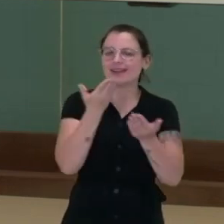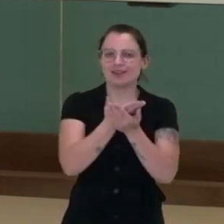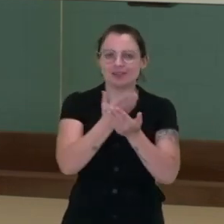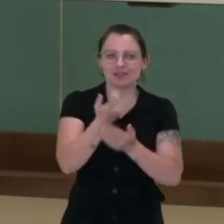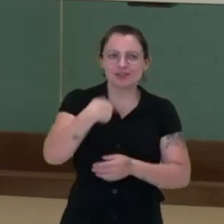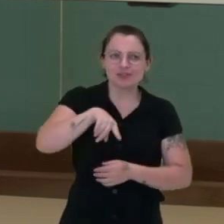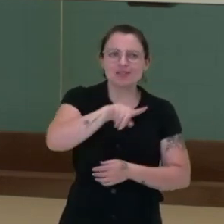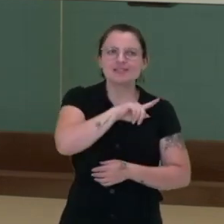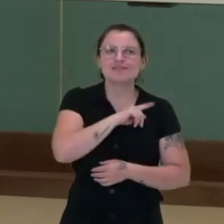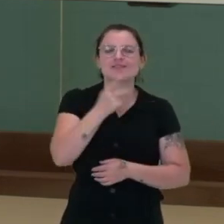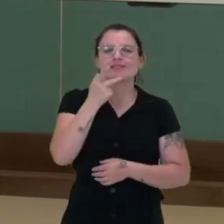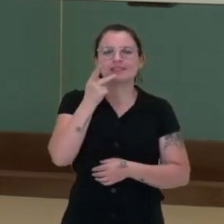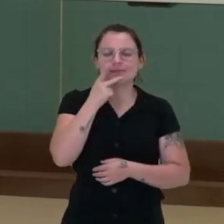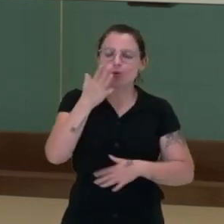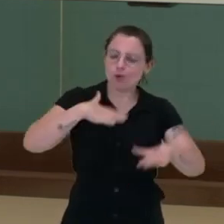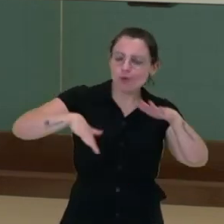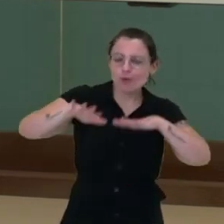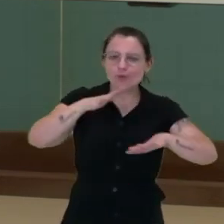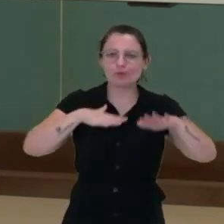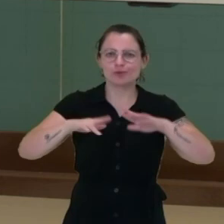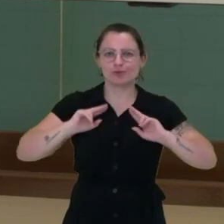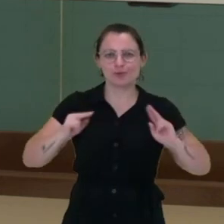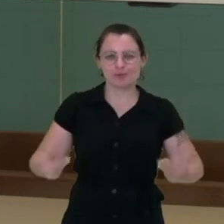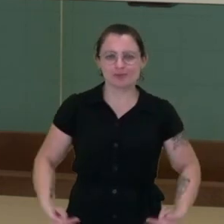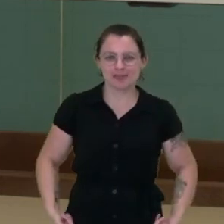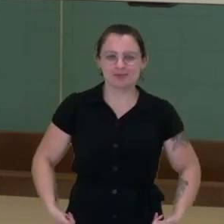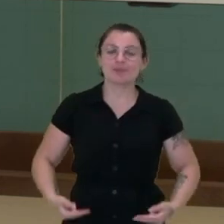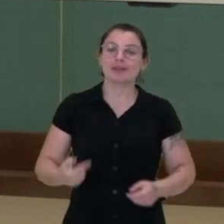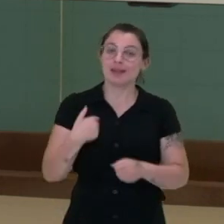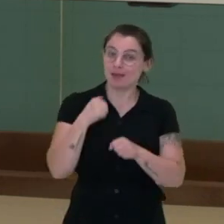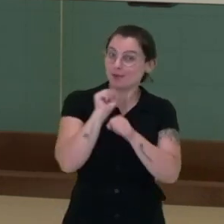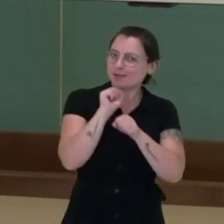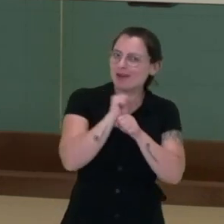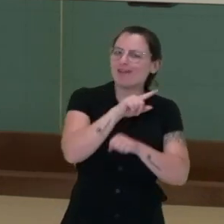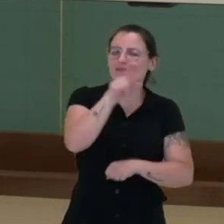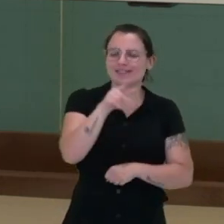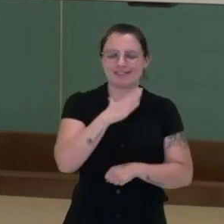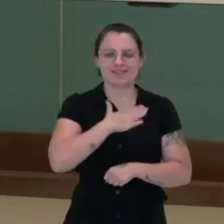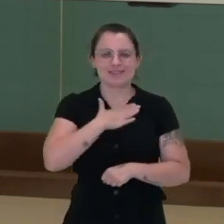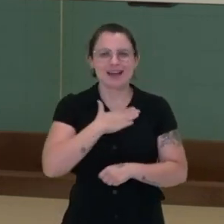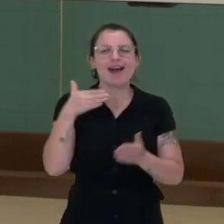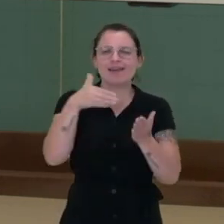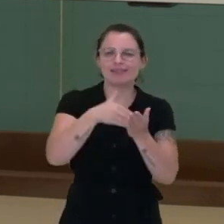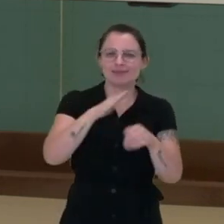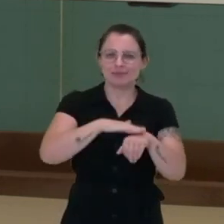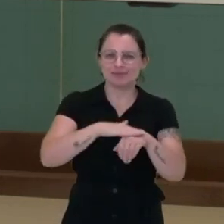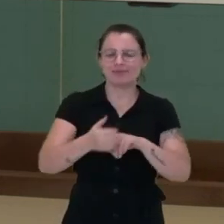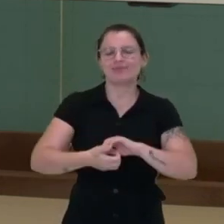falamos sobre os níveis de organização dos seres humanos. Espero que vocês tenham gostado e até breve!